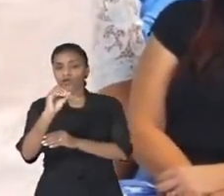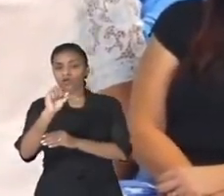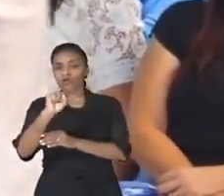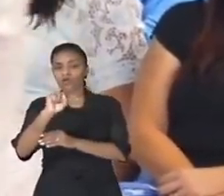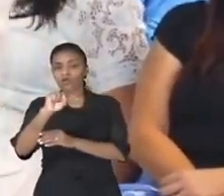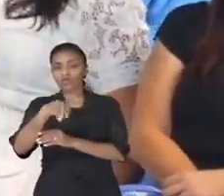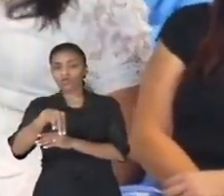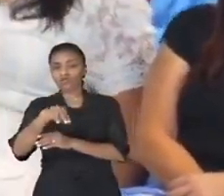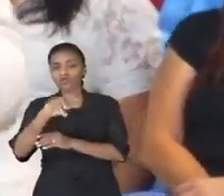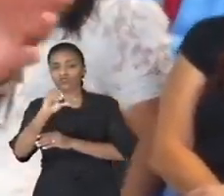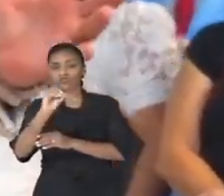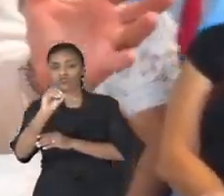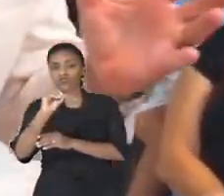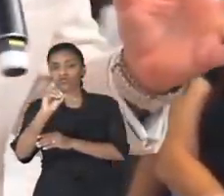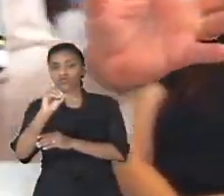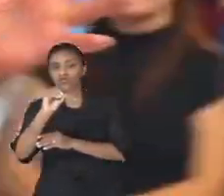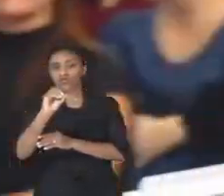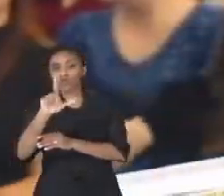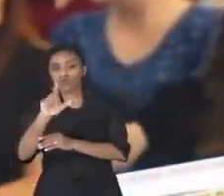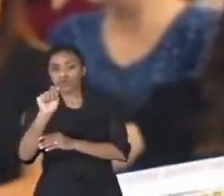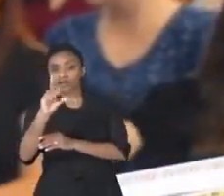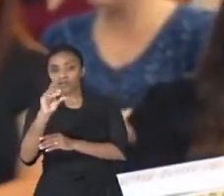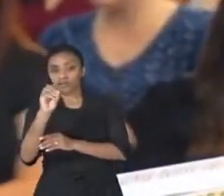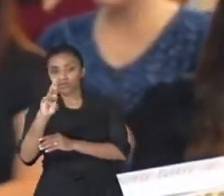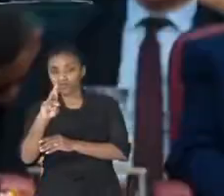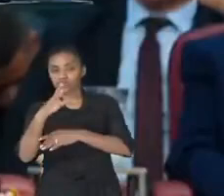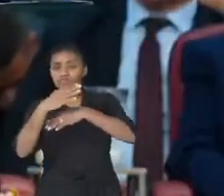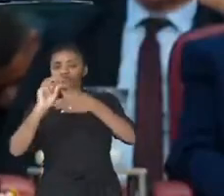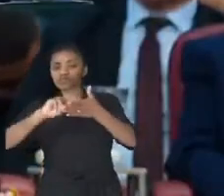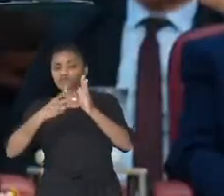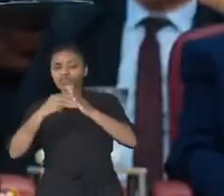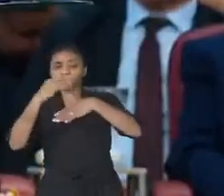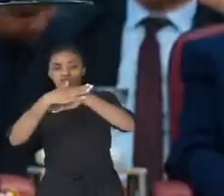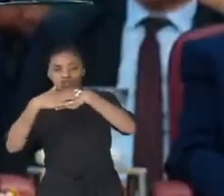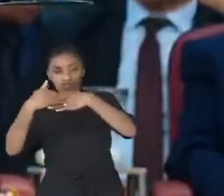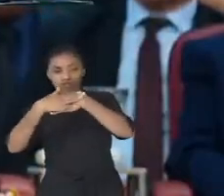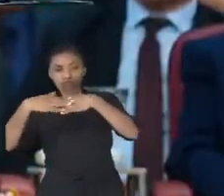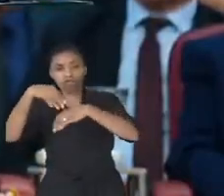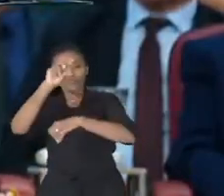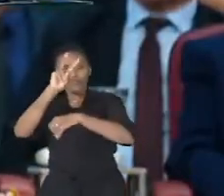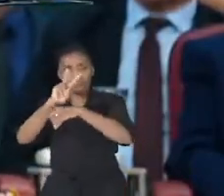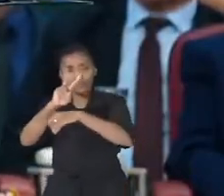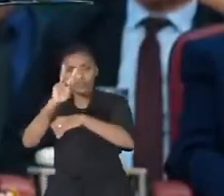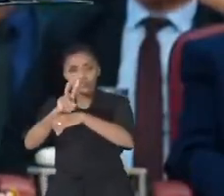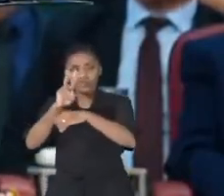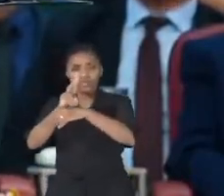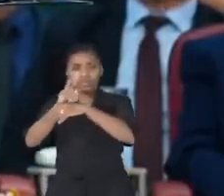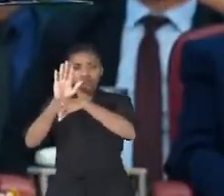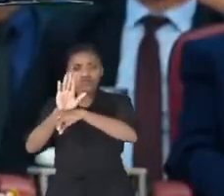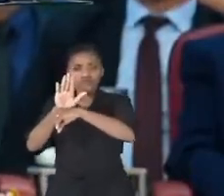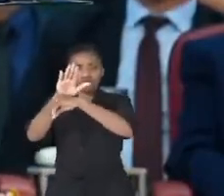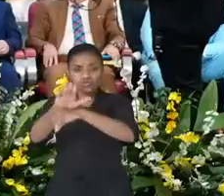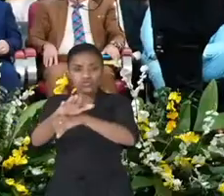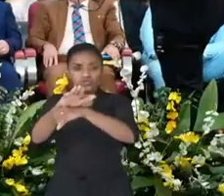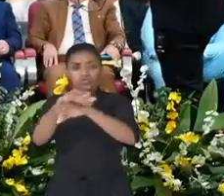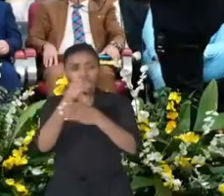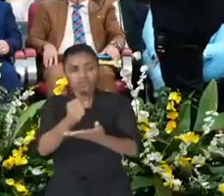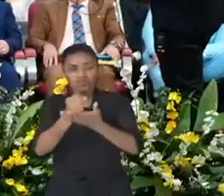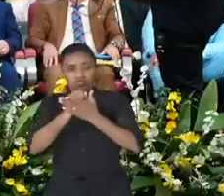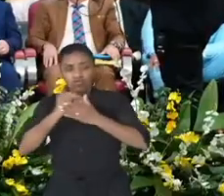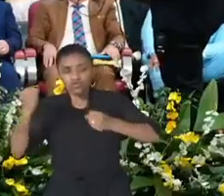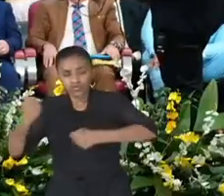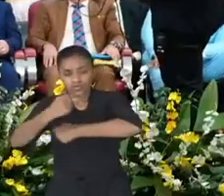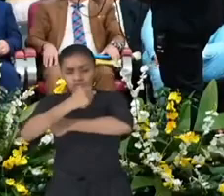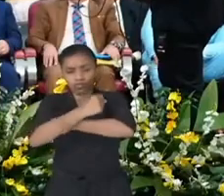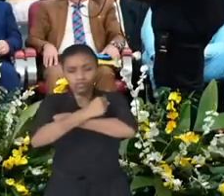paracleto. O que é paracleto? O que conforta, o que protege, o que cobre, o que te tira do frio, o que